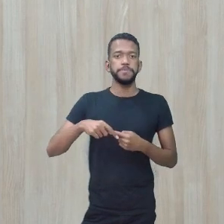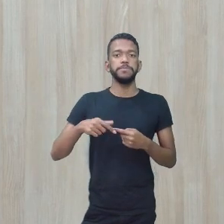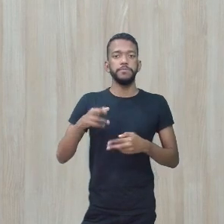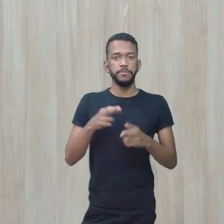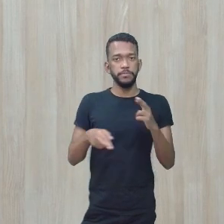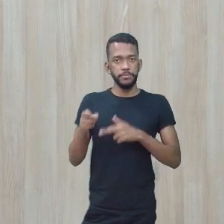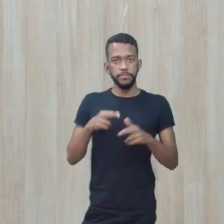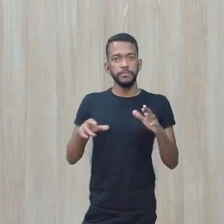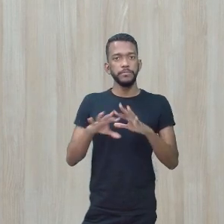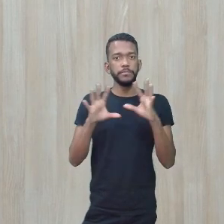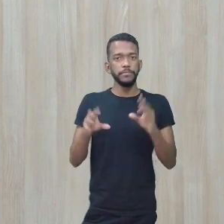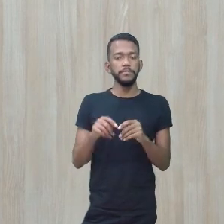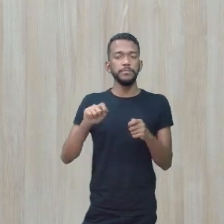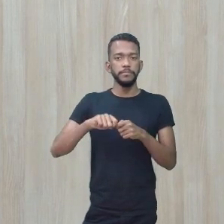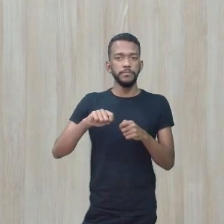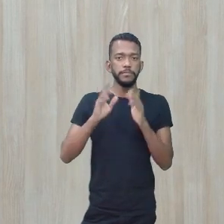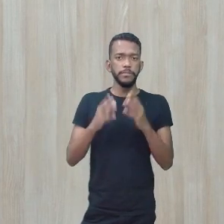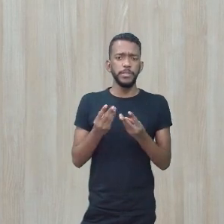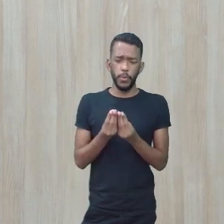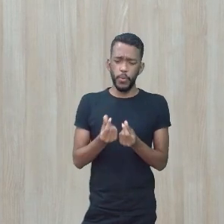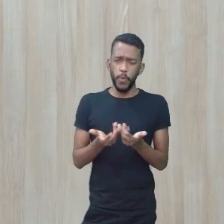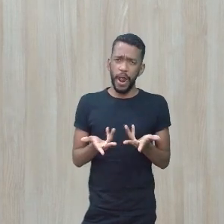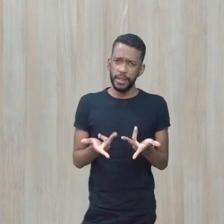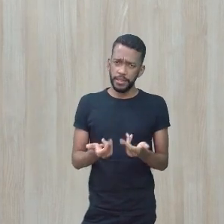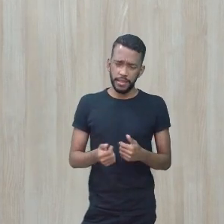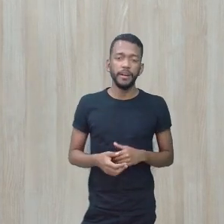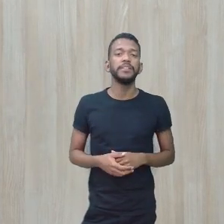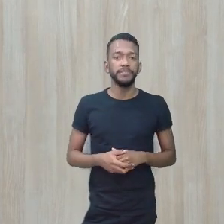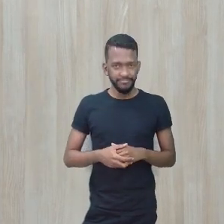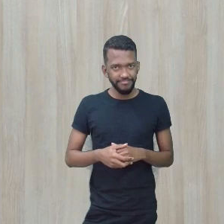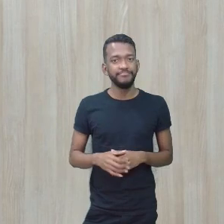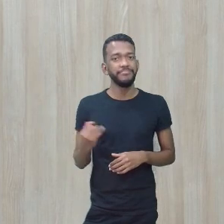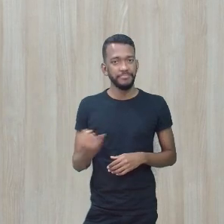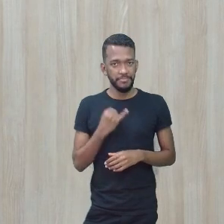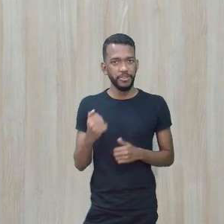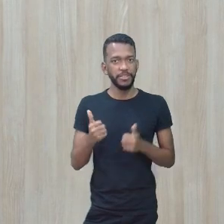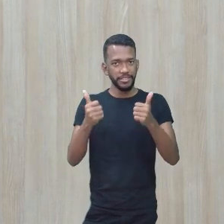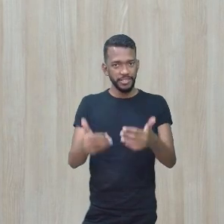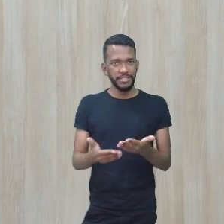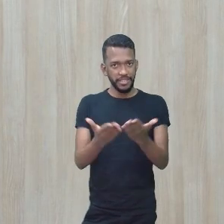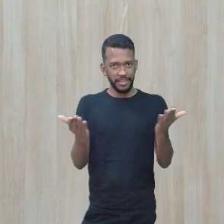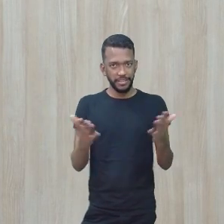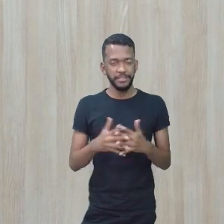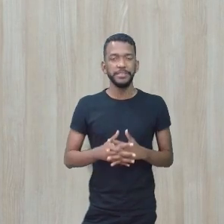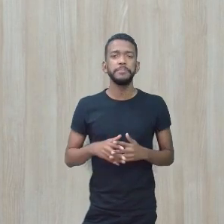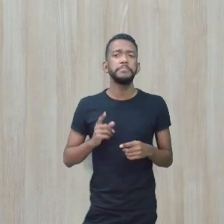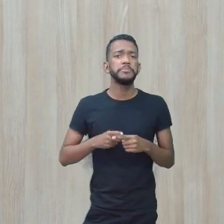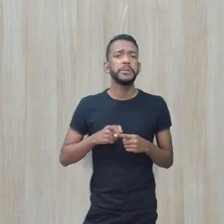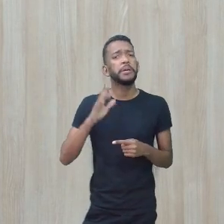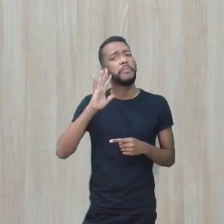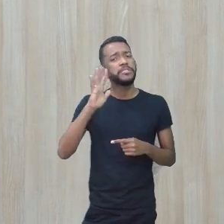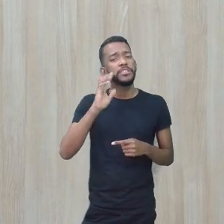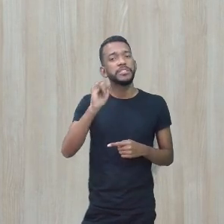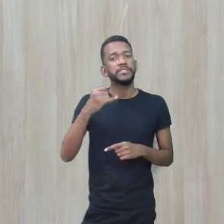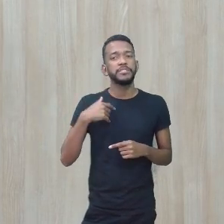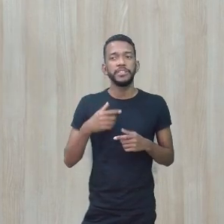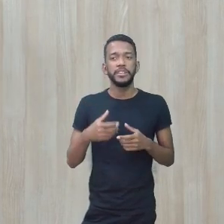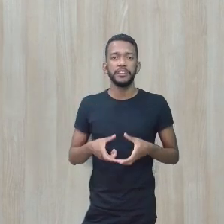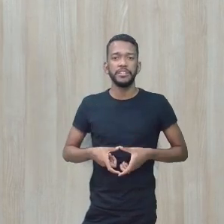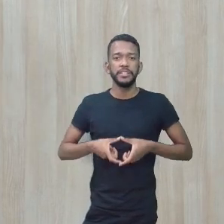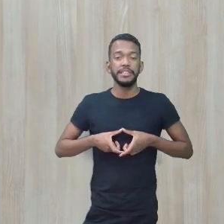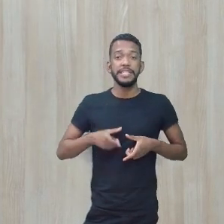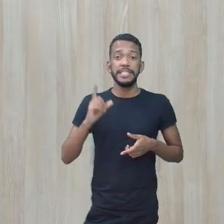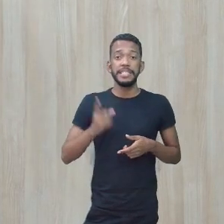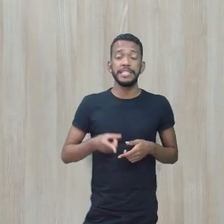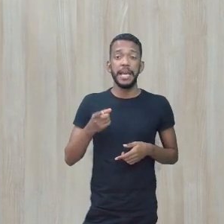material reciclável e com qualidade, viu? É importante dizer isso. Porque imagina você pegar